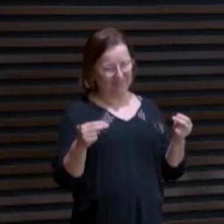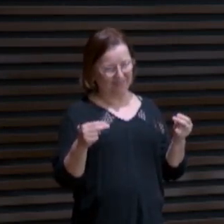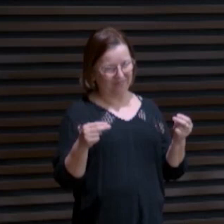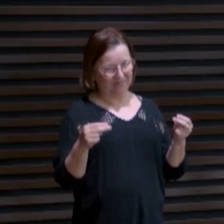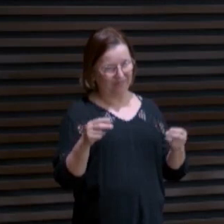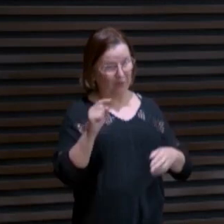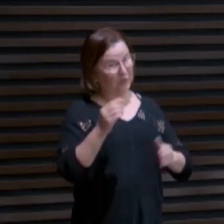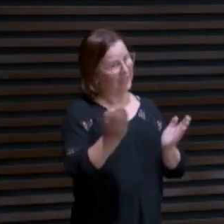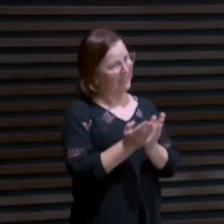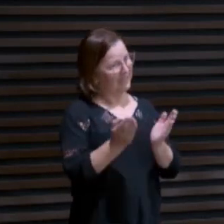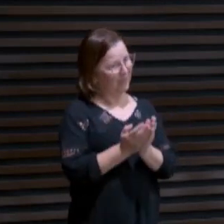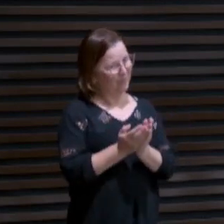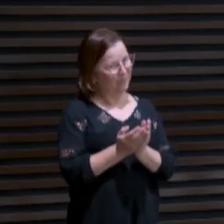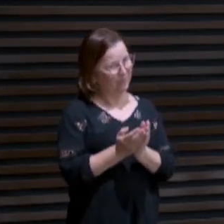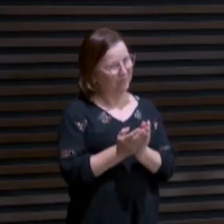você é um cristão.